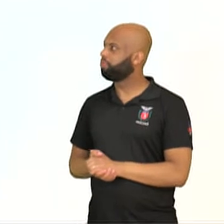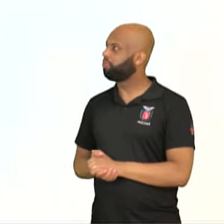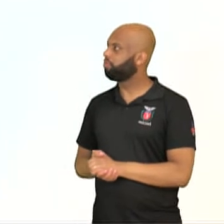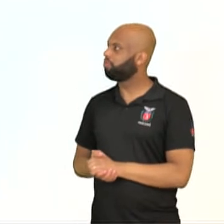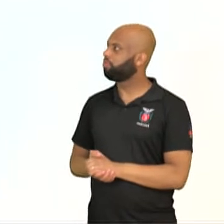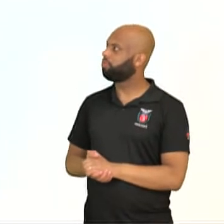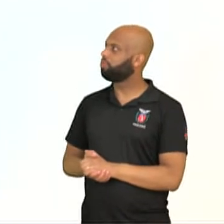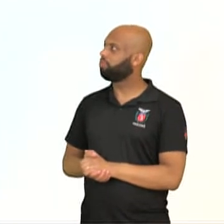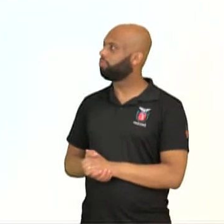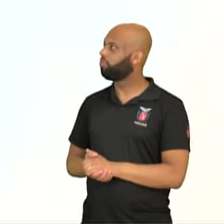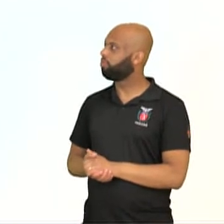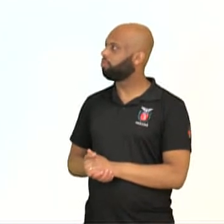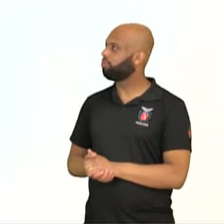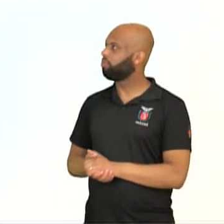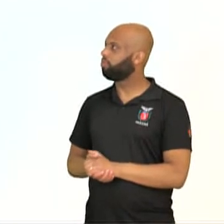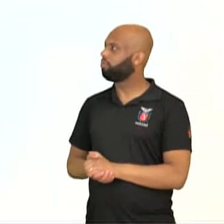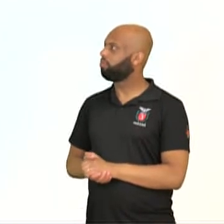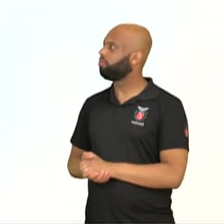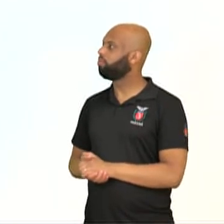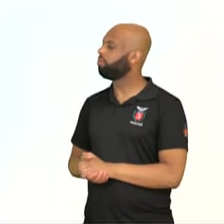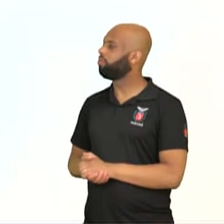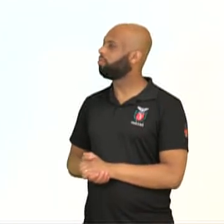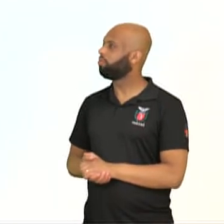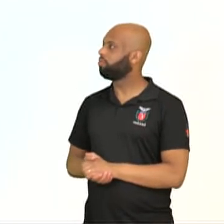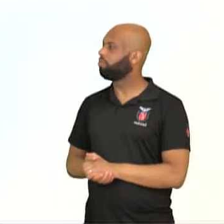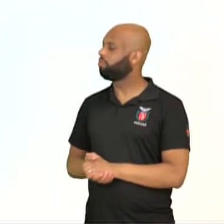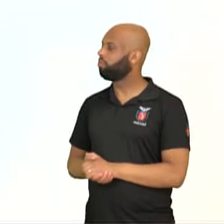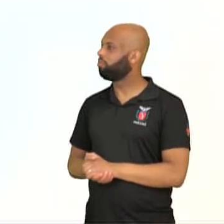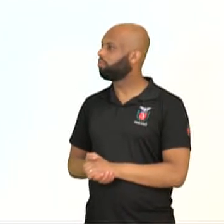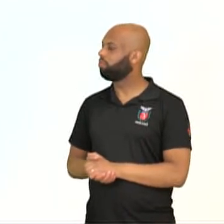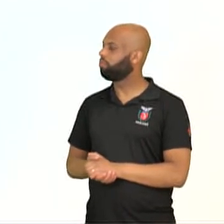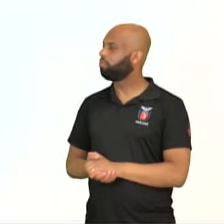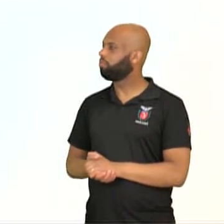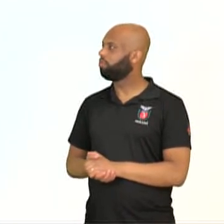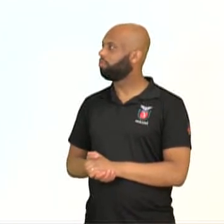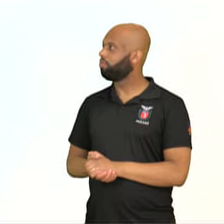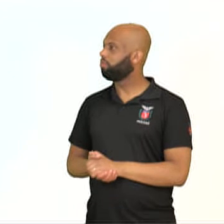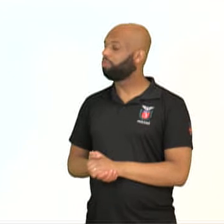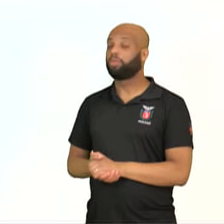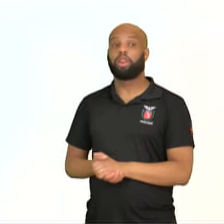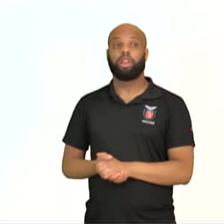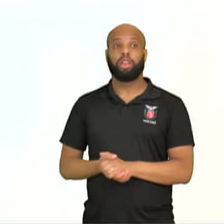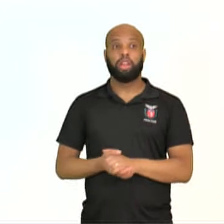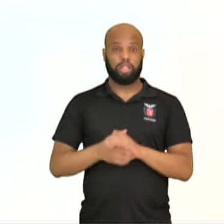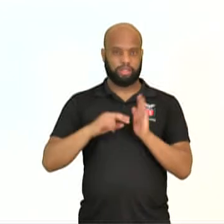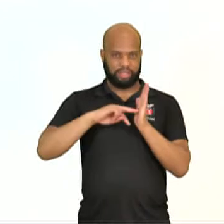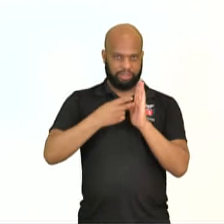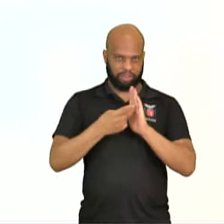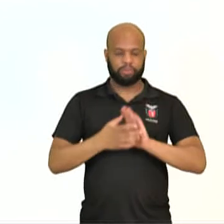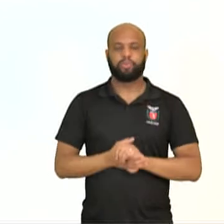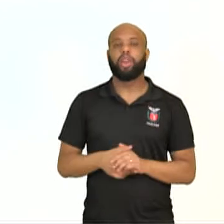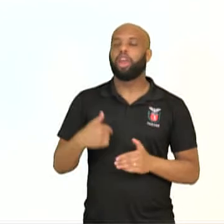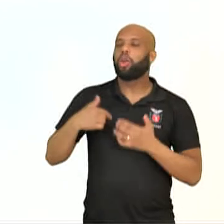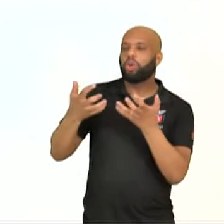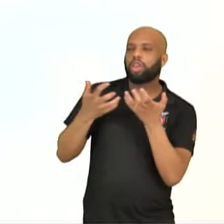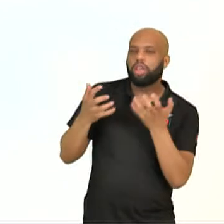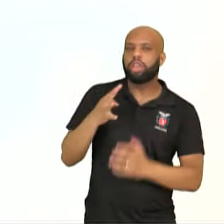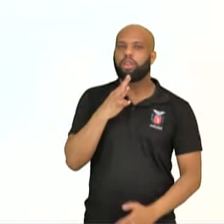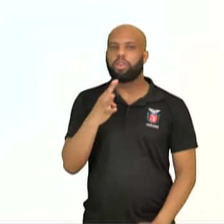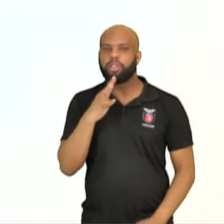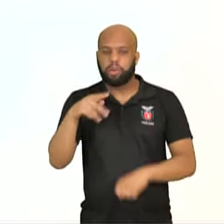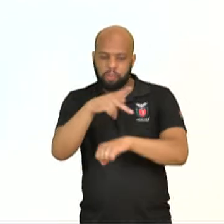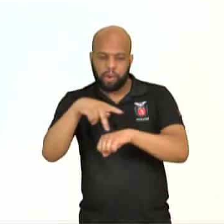mucho conocer algunos países de América como Perú e México. Eu gostaria muito de conhecer países